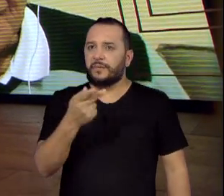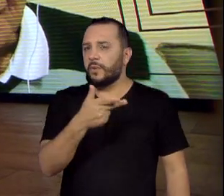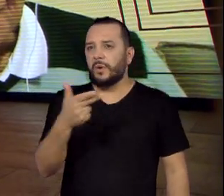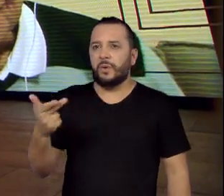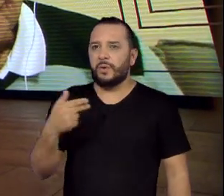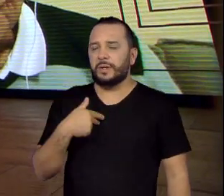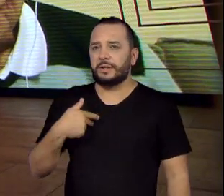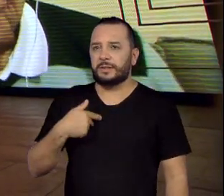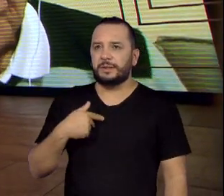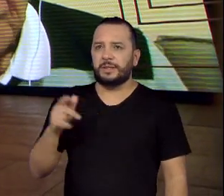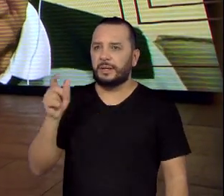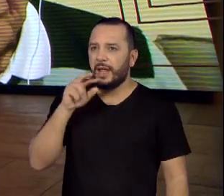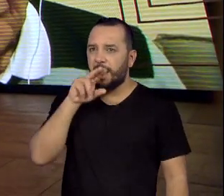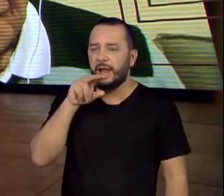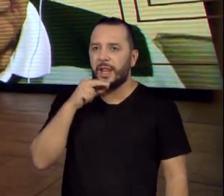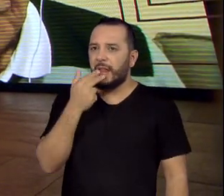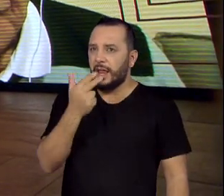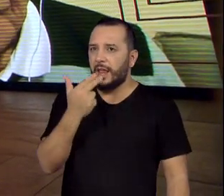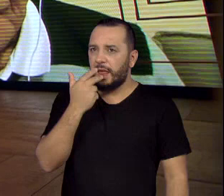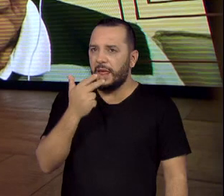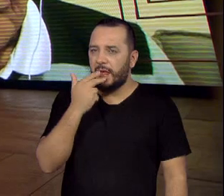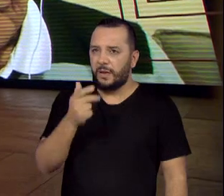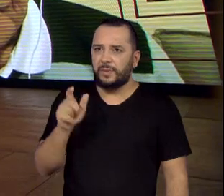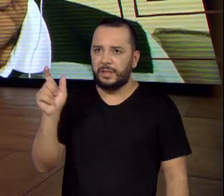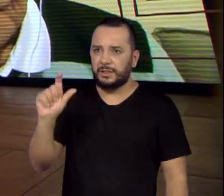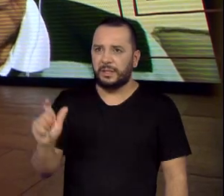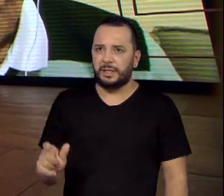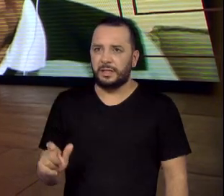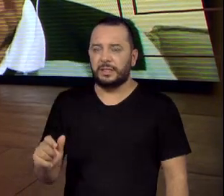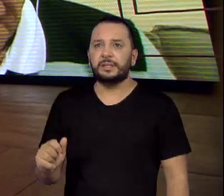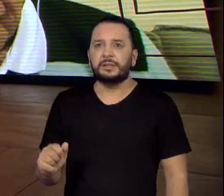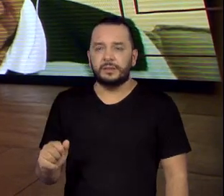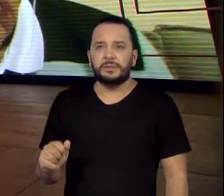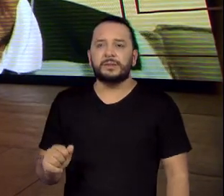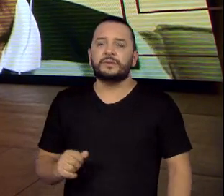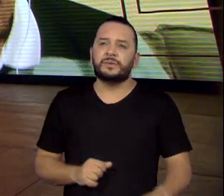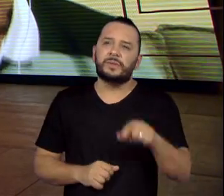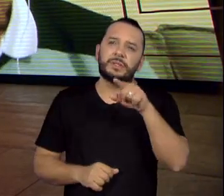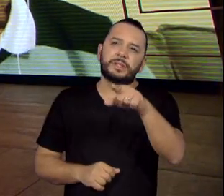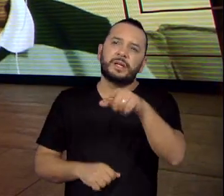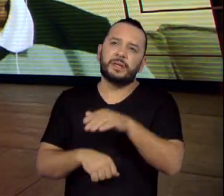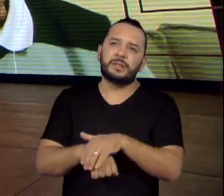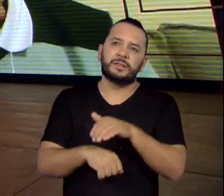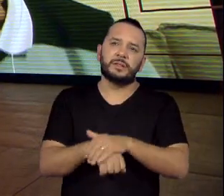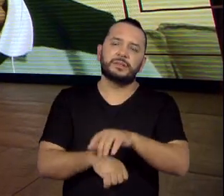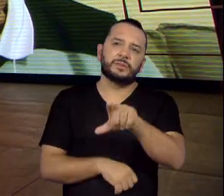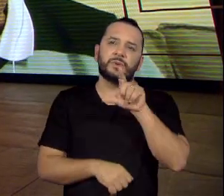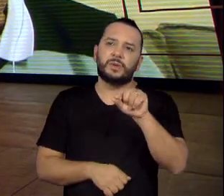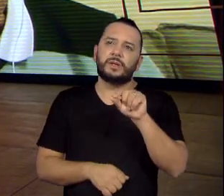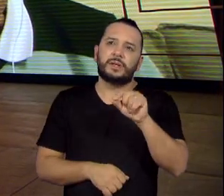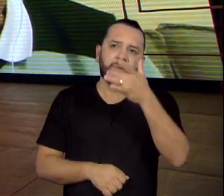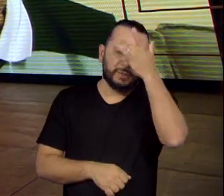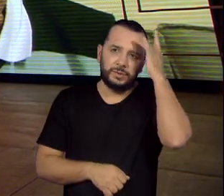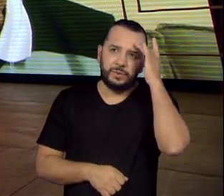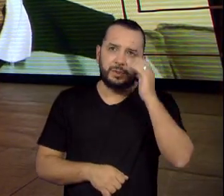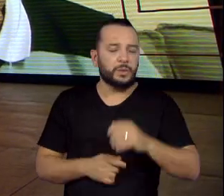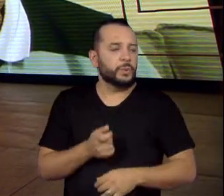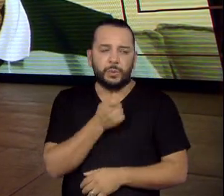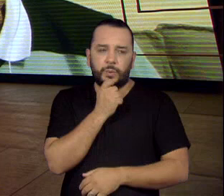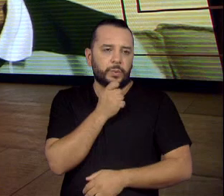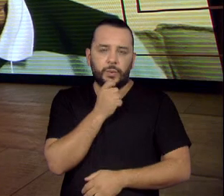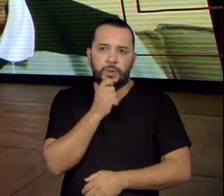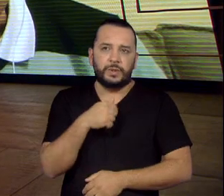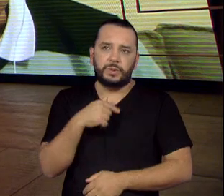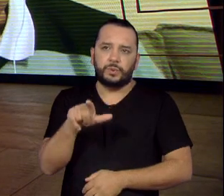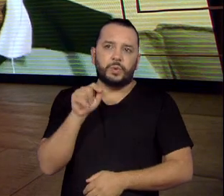de italiano, eu fui e falei, e o senhor escolheu alguém dessa multidão? Ele falou, não, meu filho, eu não vim